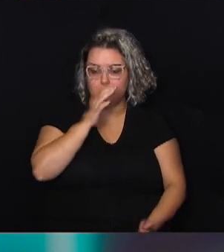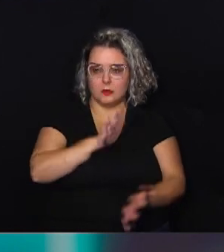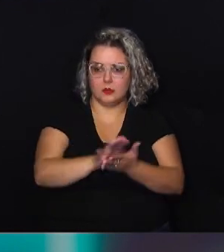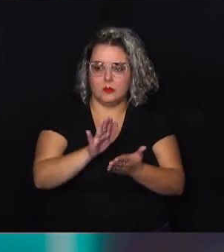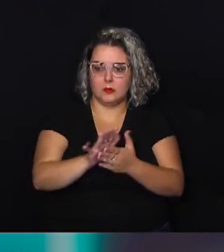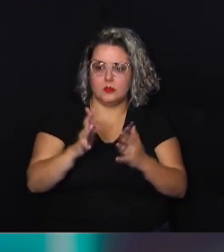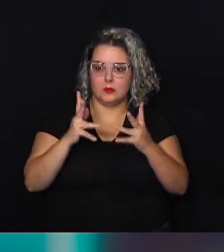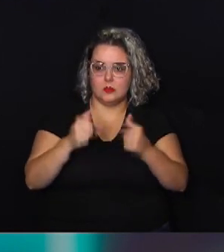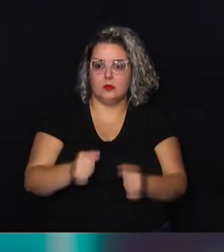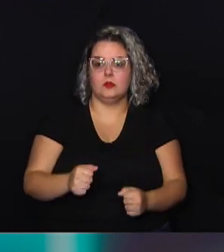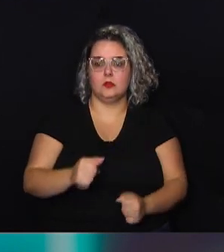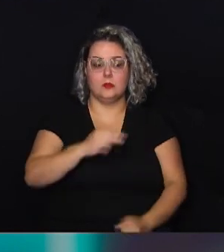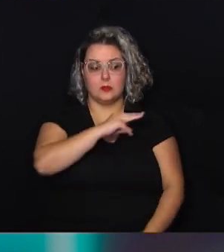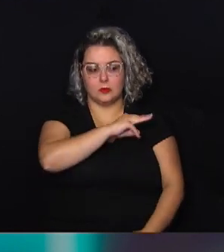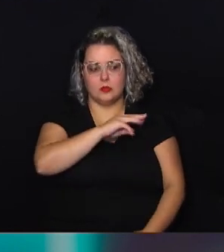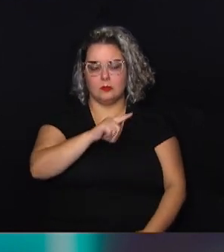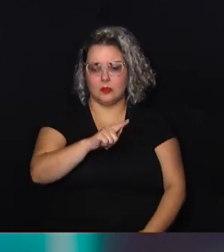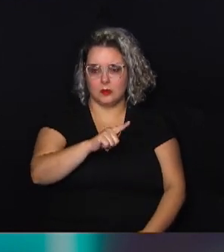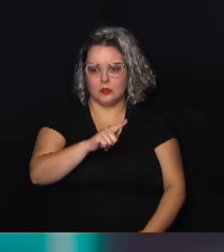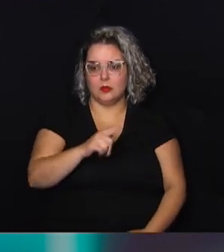Mário Gatti, ela aumentou